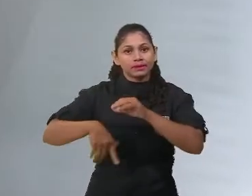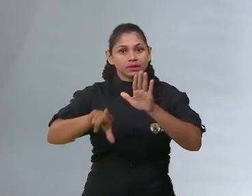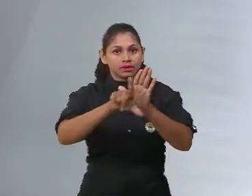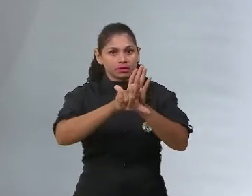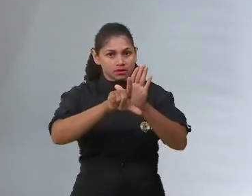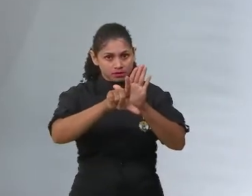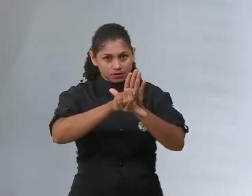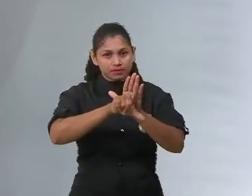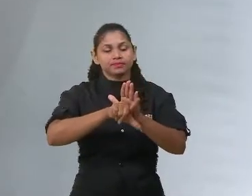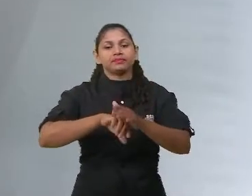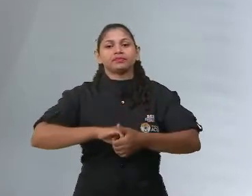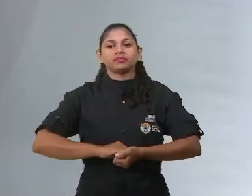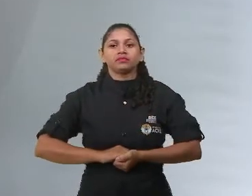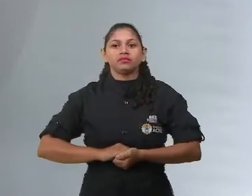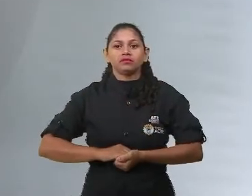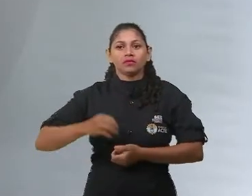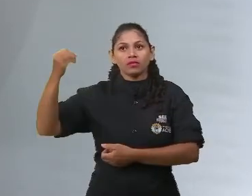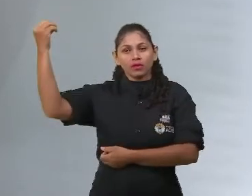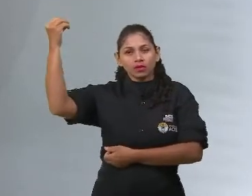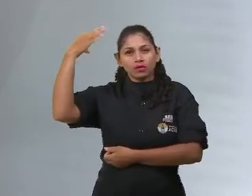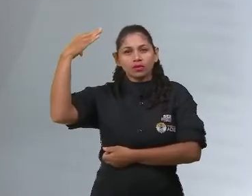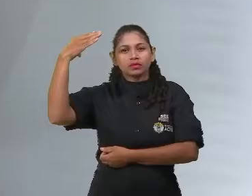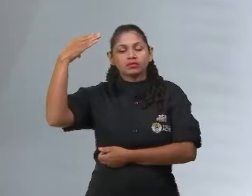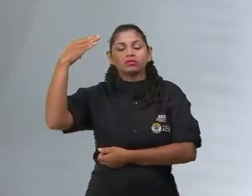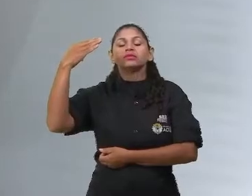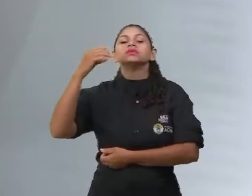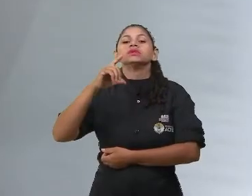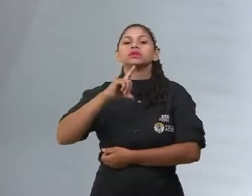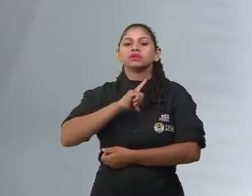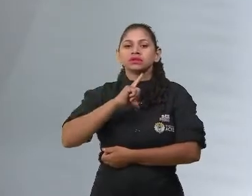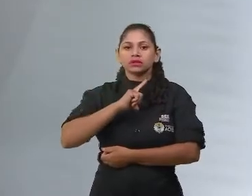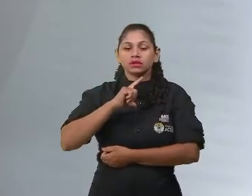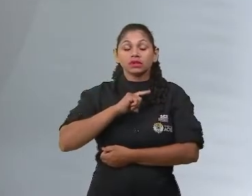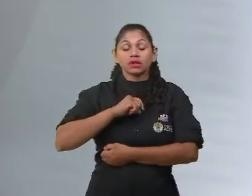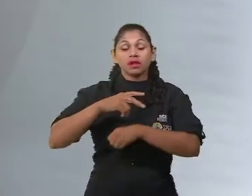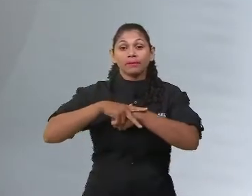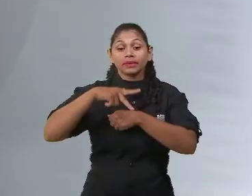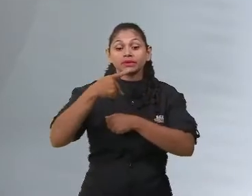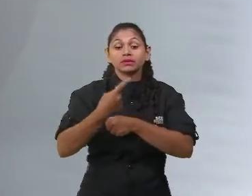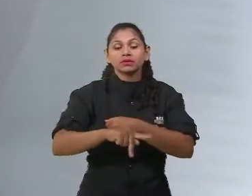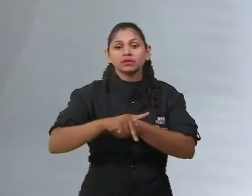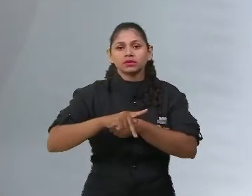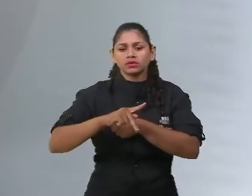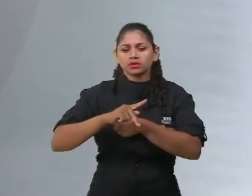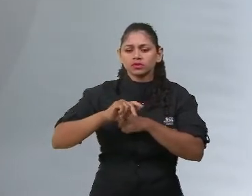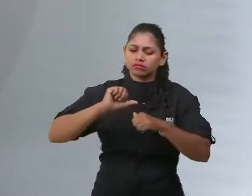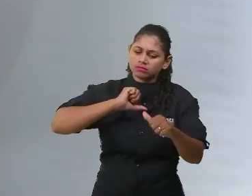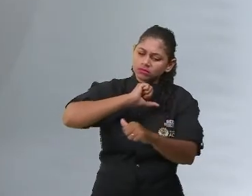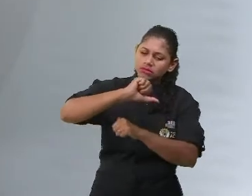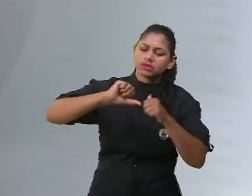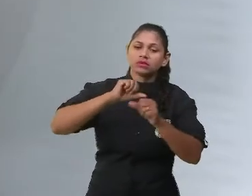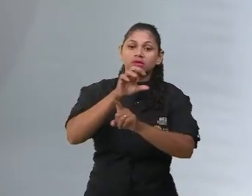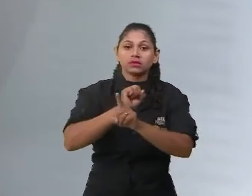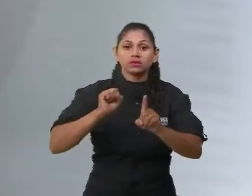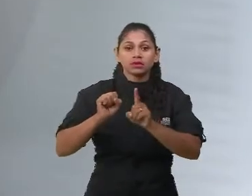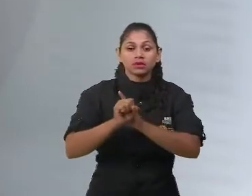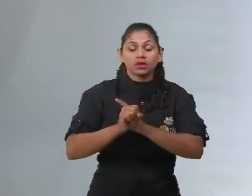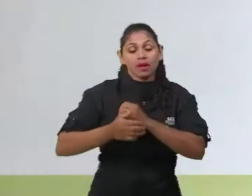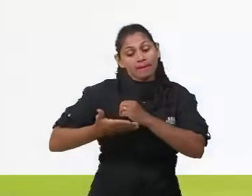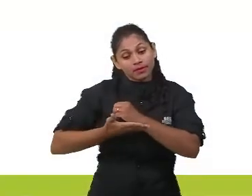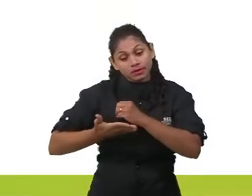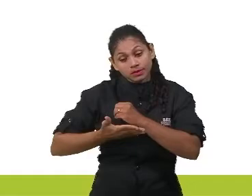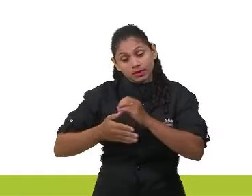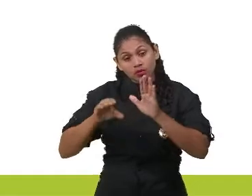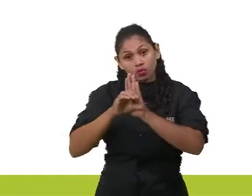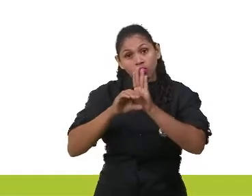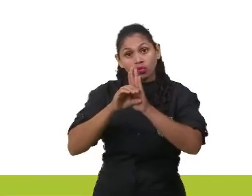entende que o iluminismo vem com essa perspectiva de transformar a sociedade baseada no conceito de liberdade, principalmente.